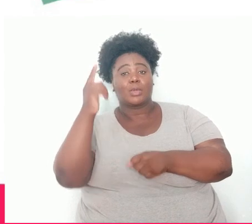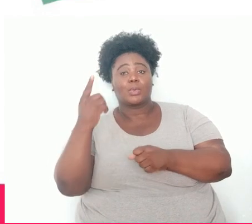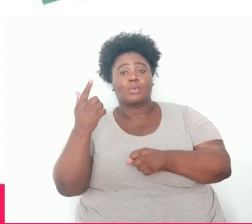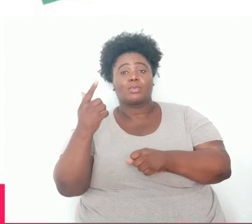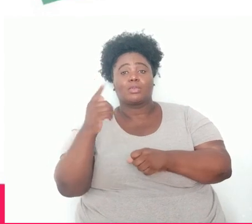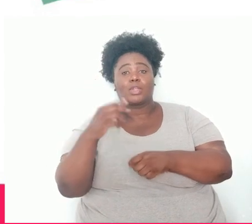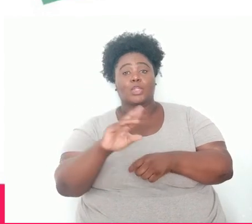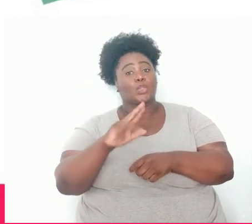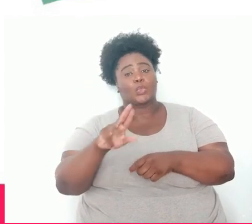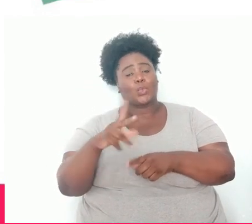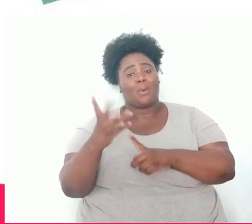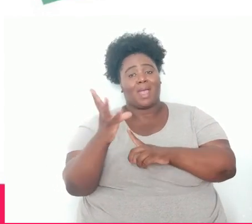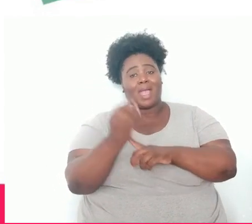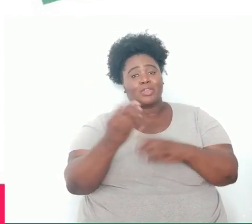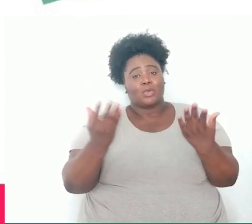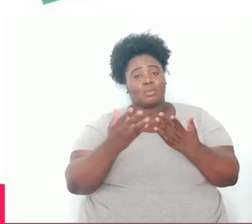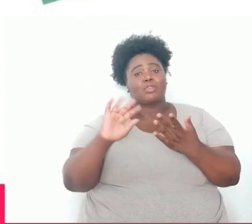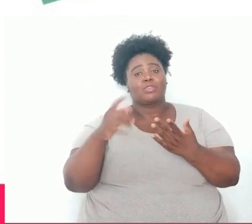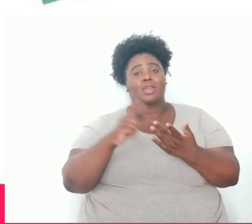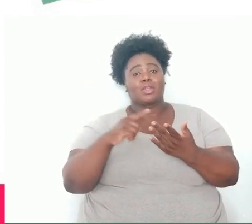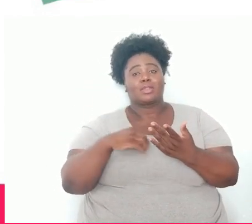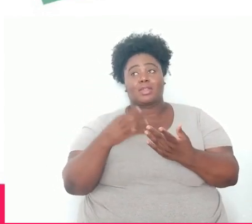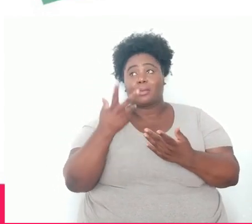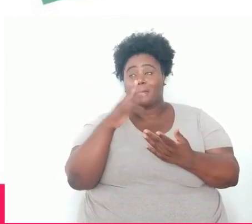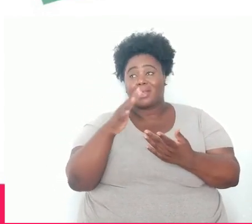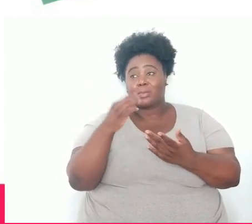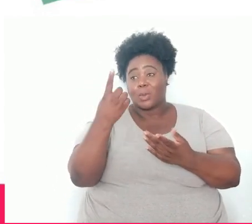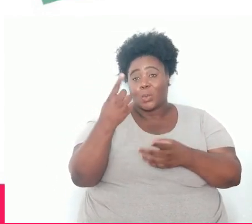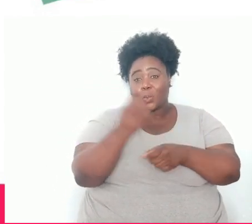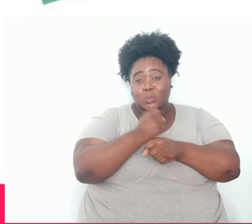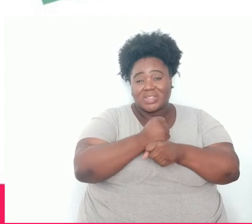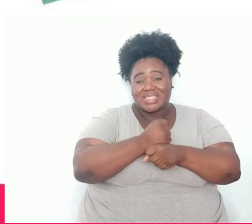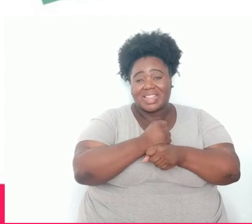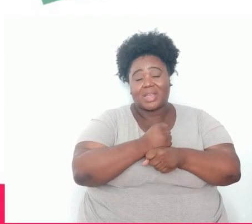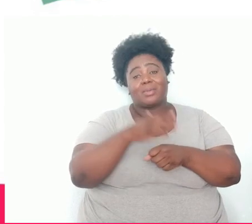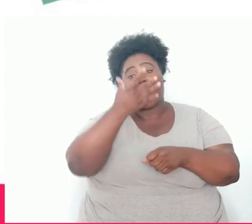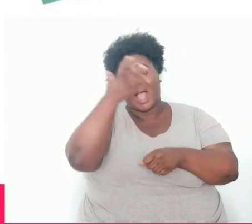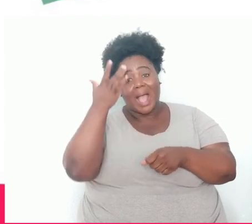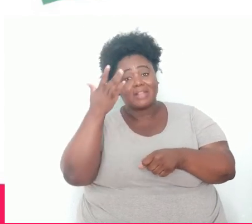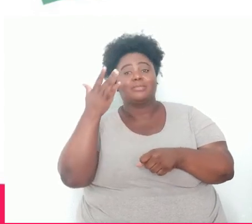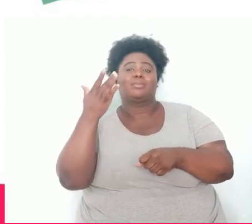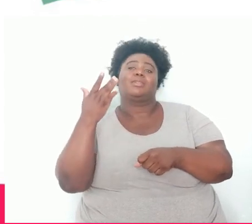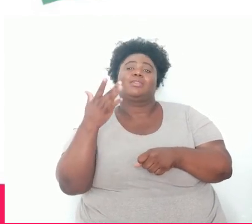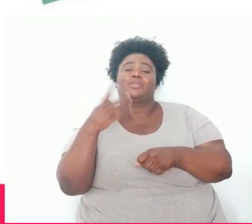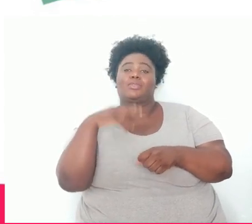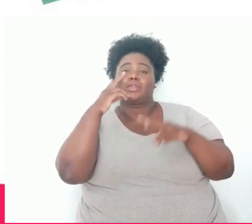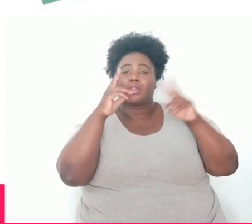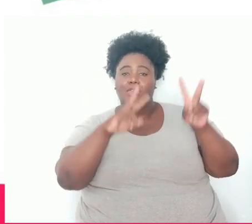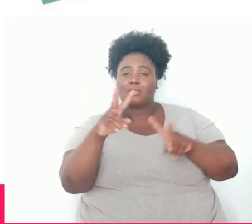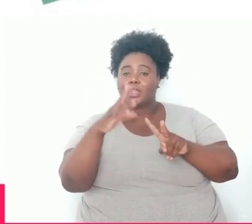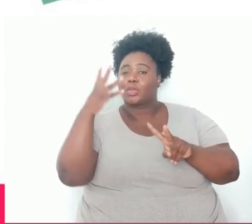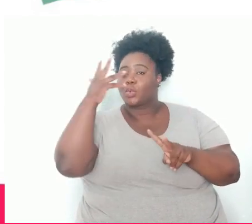nomes para essa arte que já não é mais tão contemporânea, ela já tem quase um século praticamente. Mas as pessoas elas ainda vêm